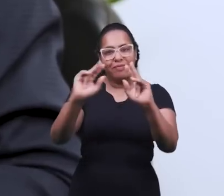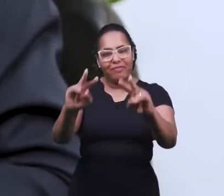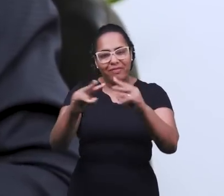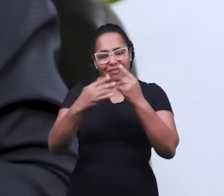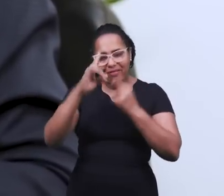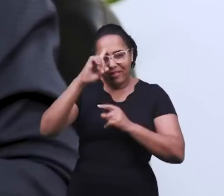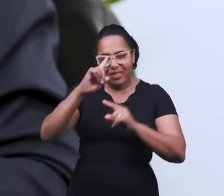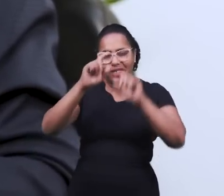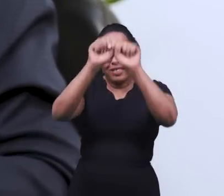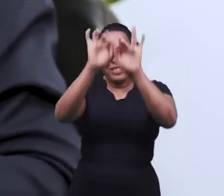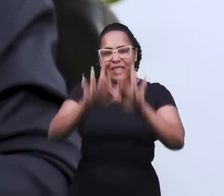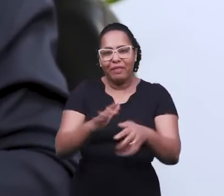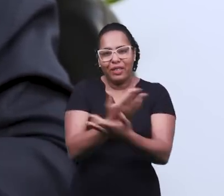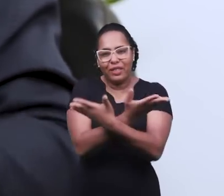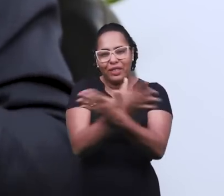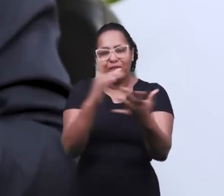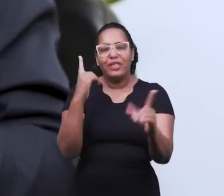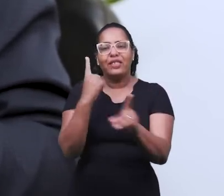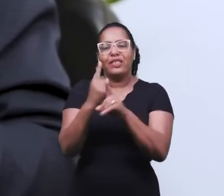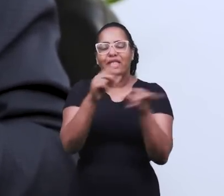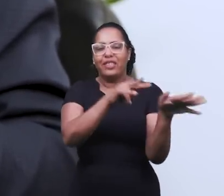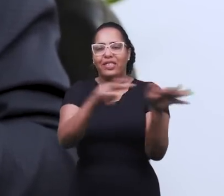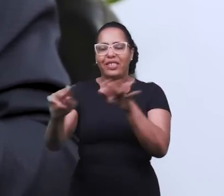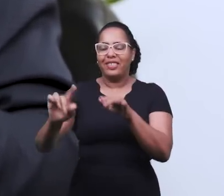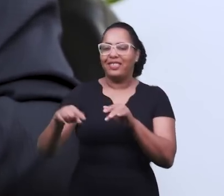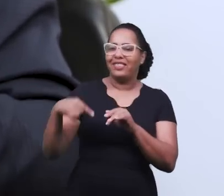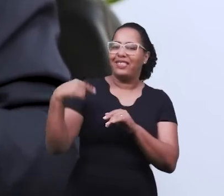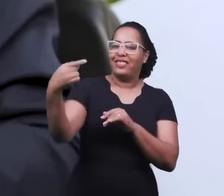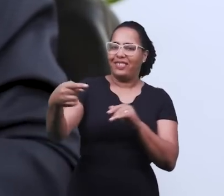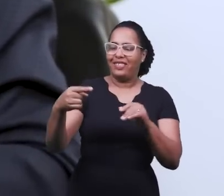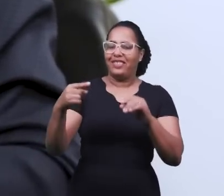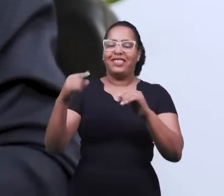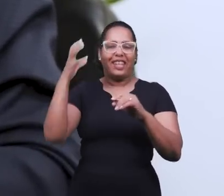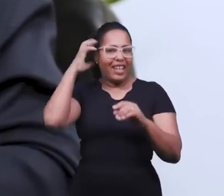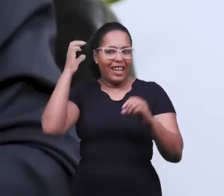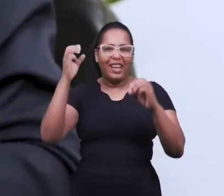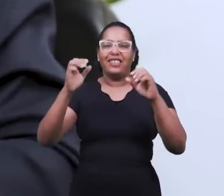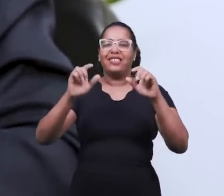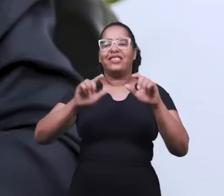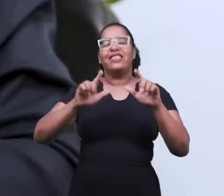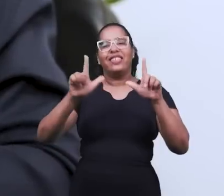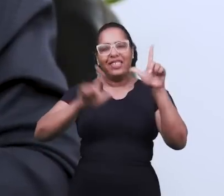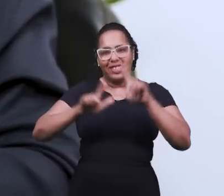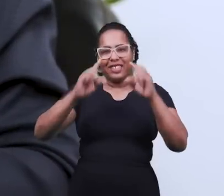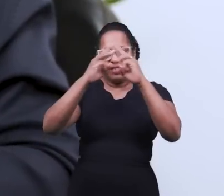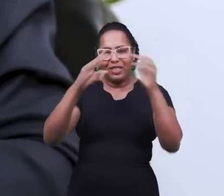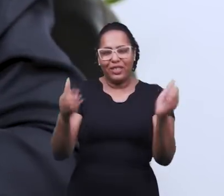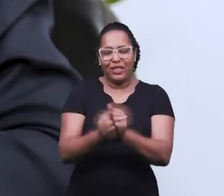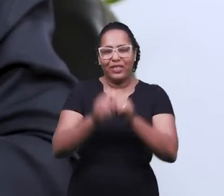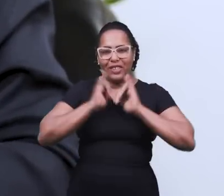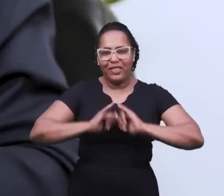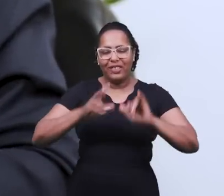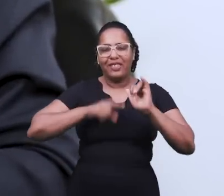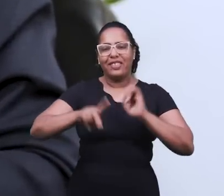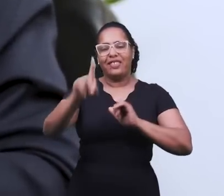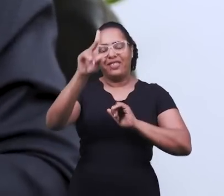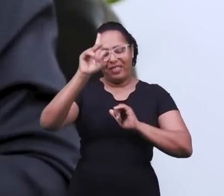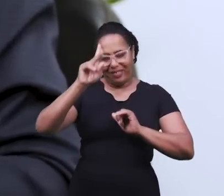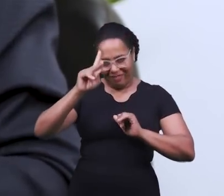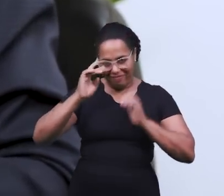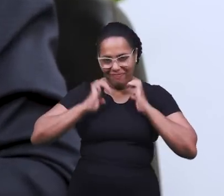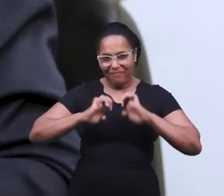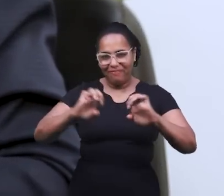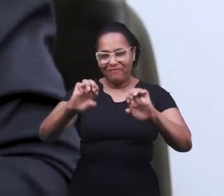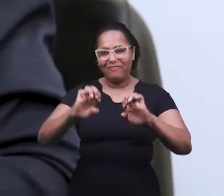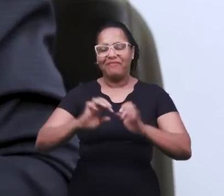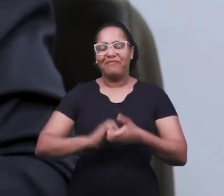Gilson Souza vai trazer o complemento, né, desse assunto, que é um assunto importantíssimo.